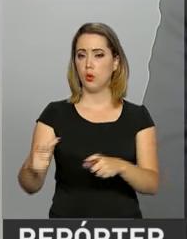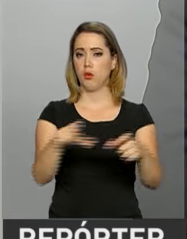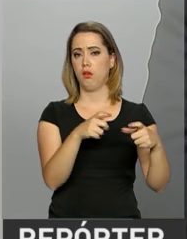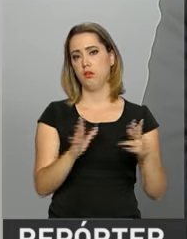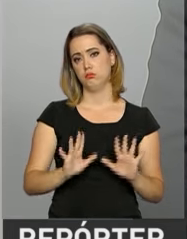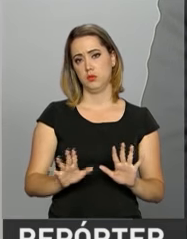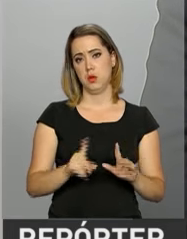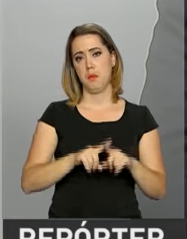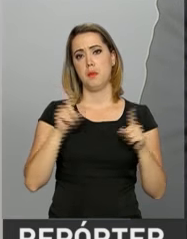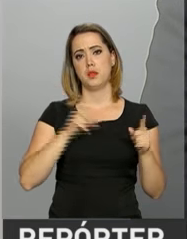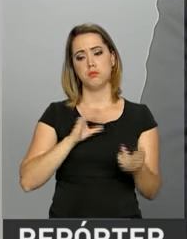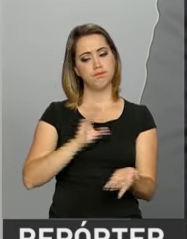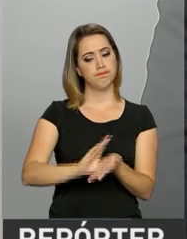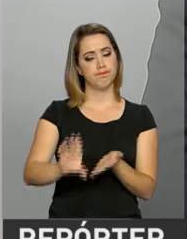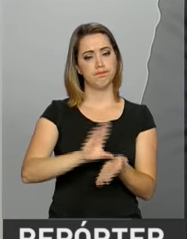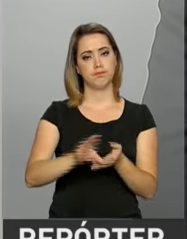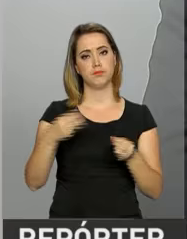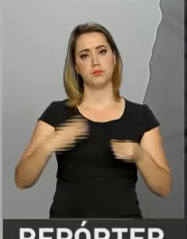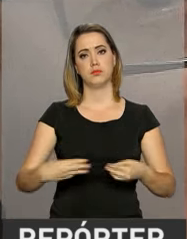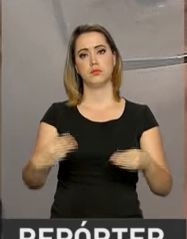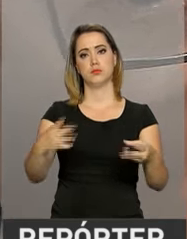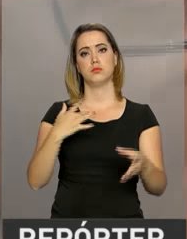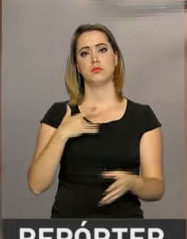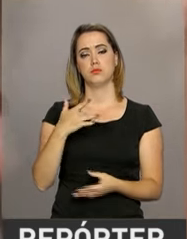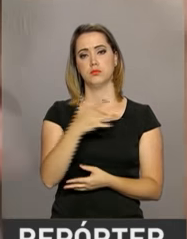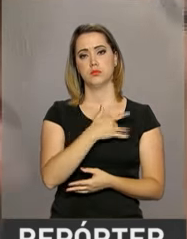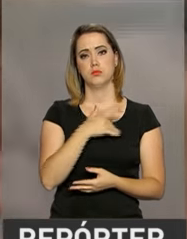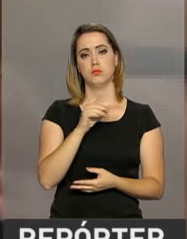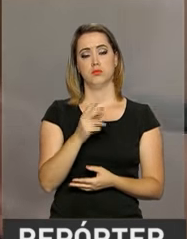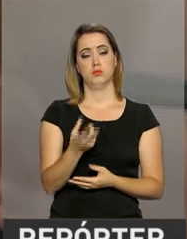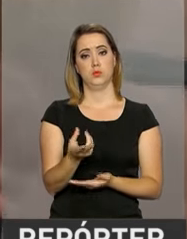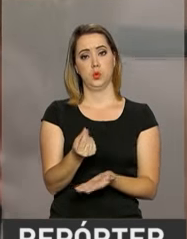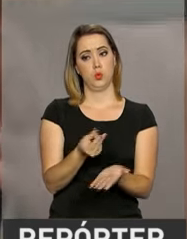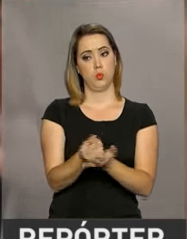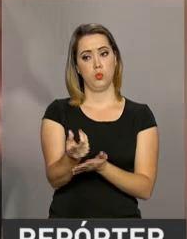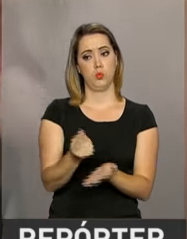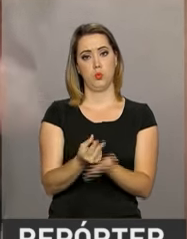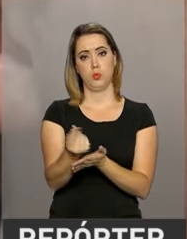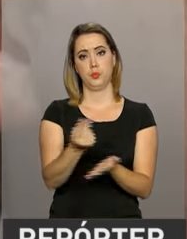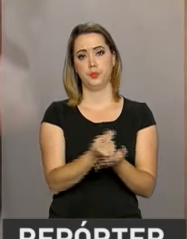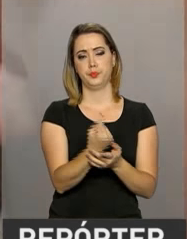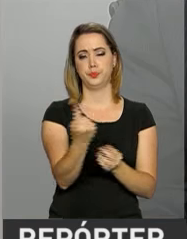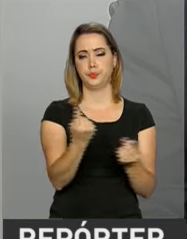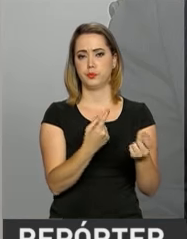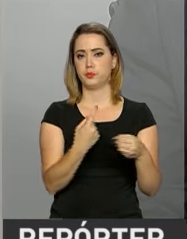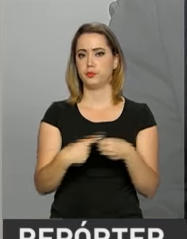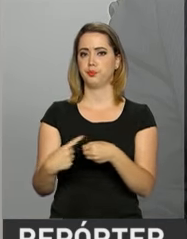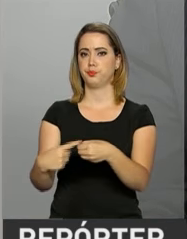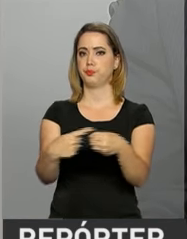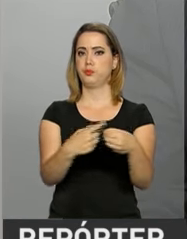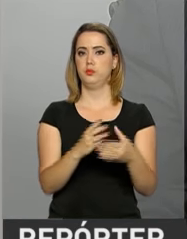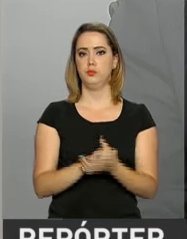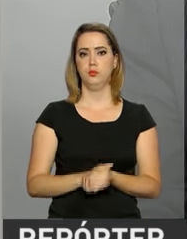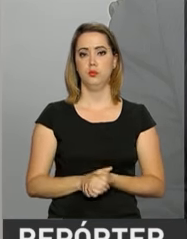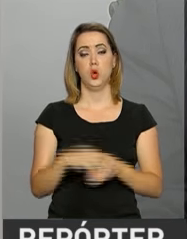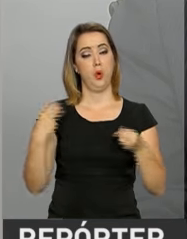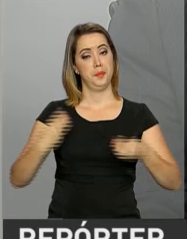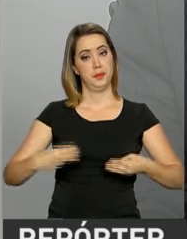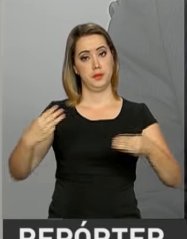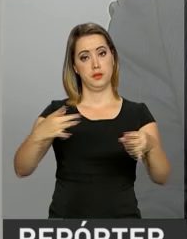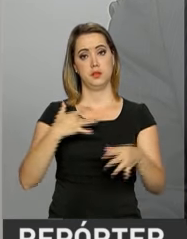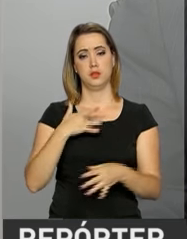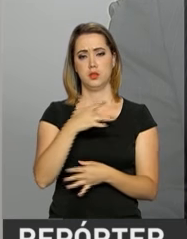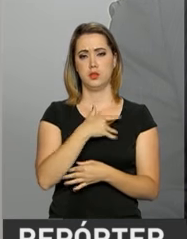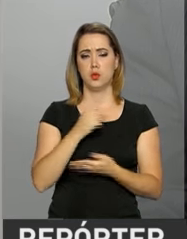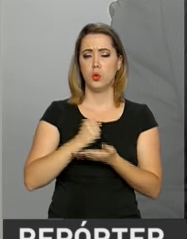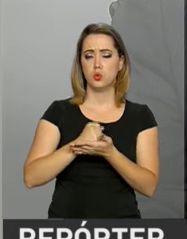vão receber financiamento do ministério da saúde por meio dos recursos repassados aos municípios o Ministério da Saúde Ele oferece